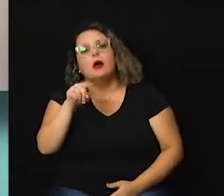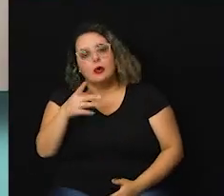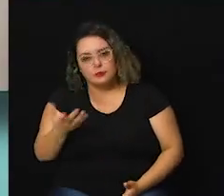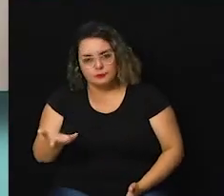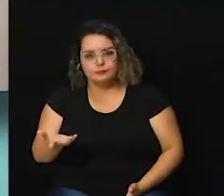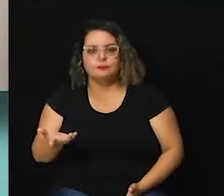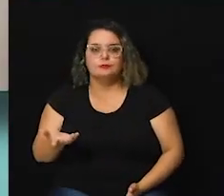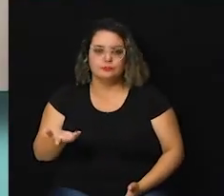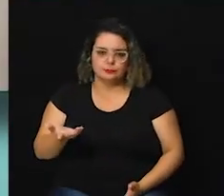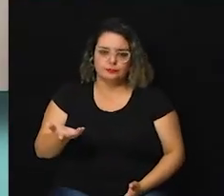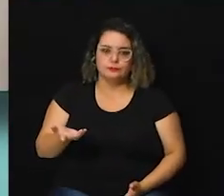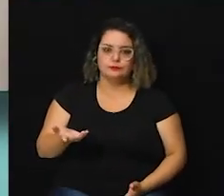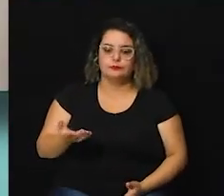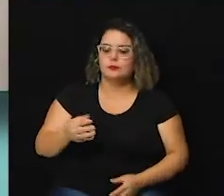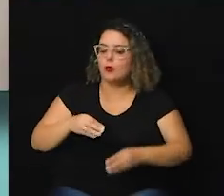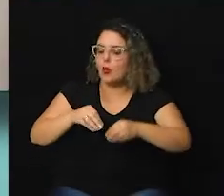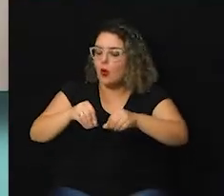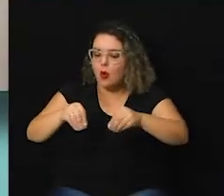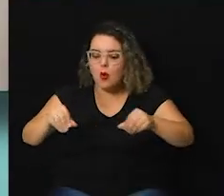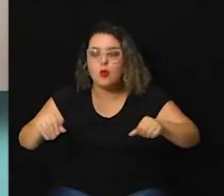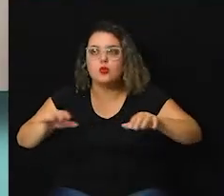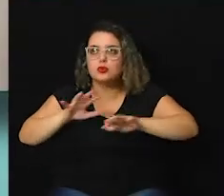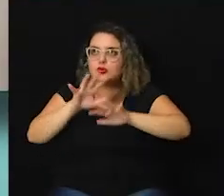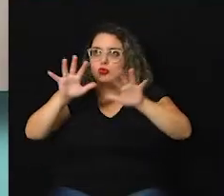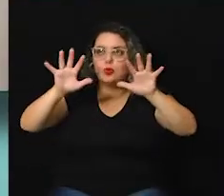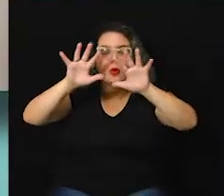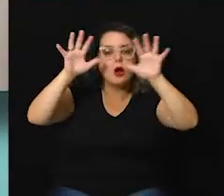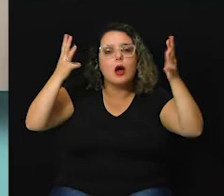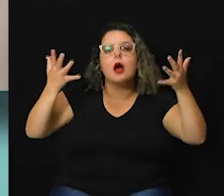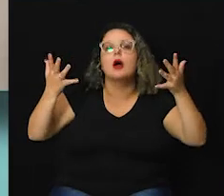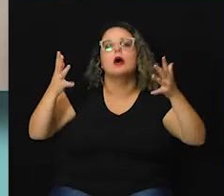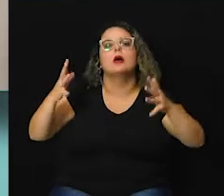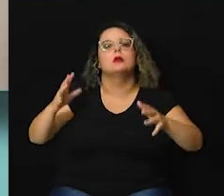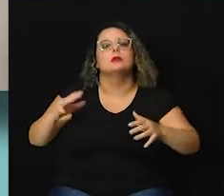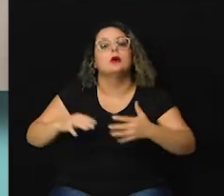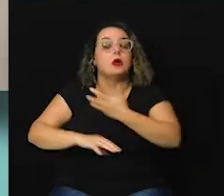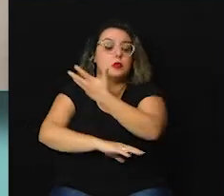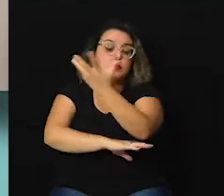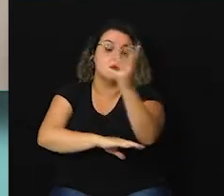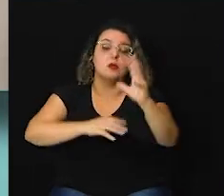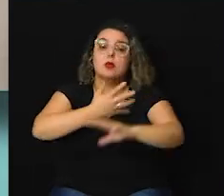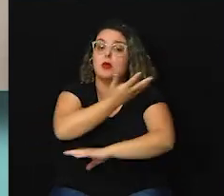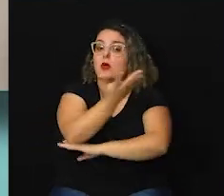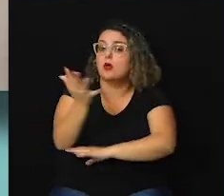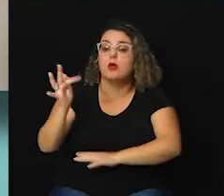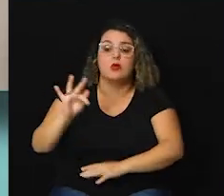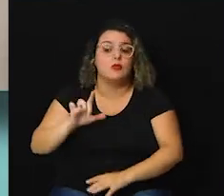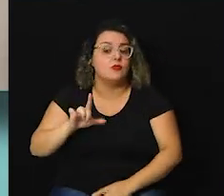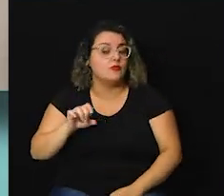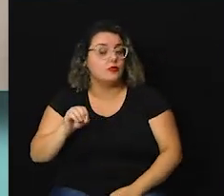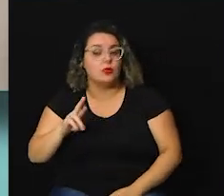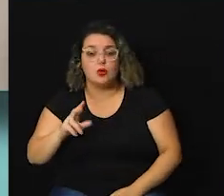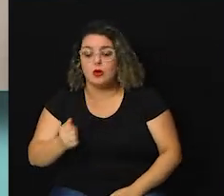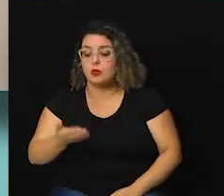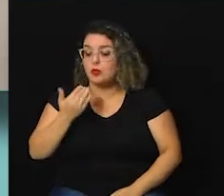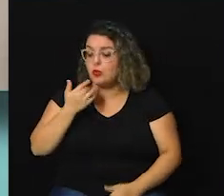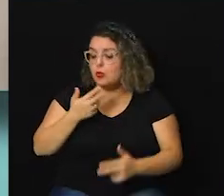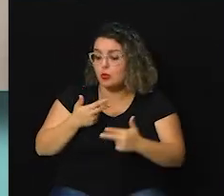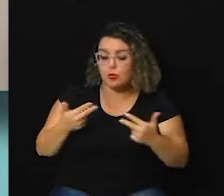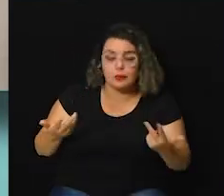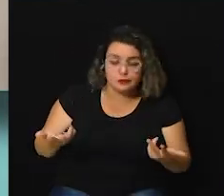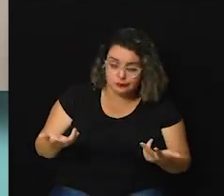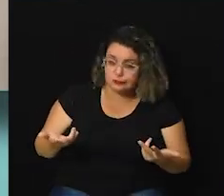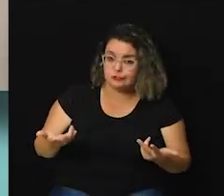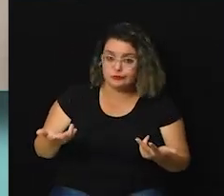Com certeza, ameaça o nosso solo, o nosso ar, a nossa fauna, a própria flora, os alimentos que nós